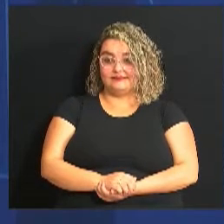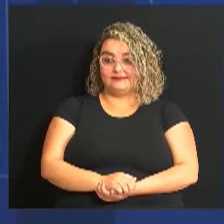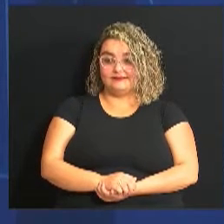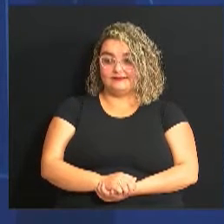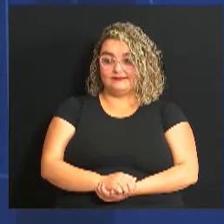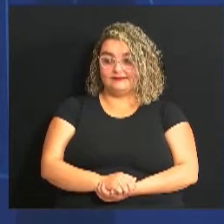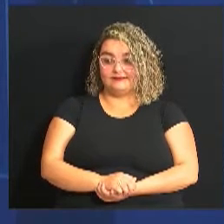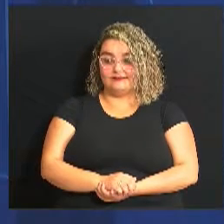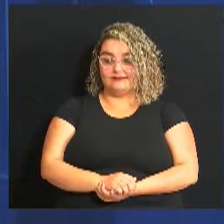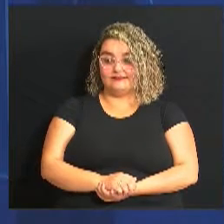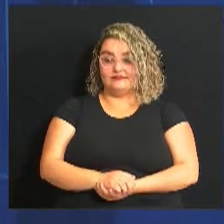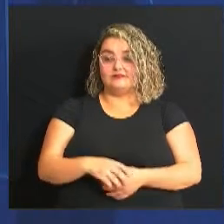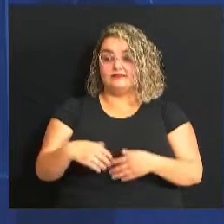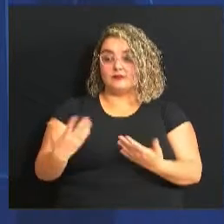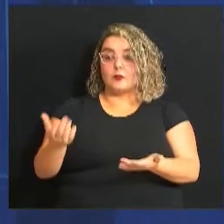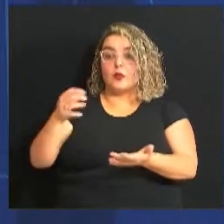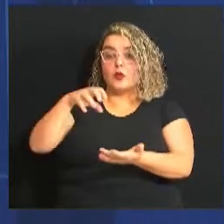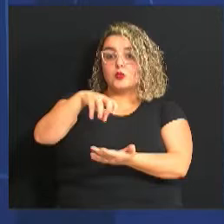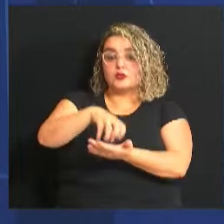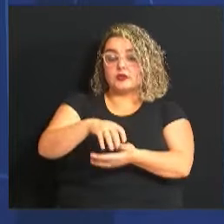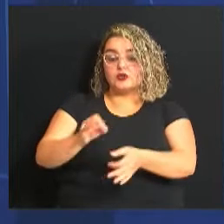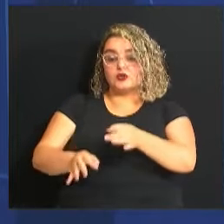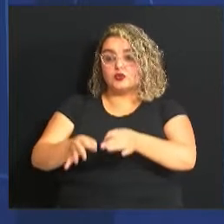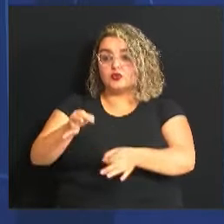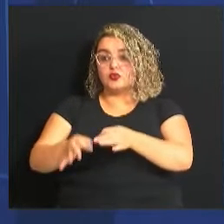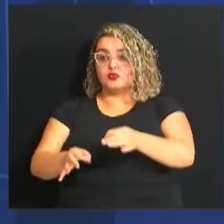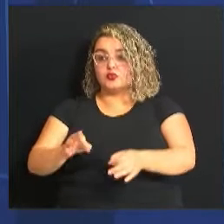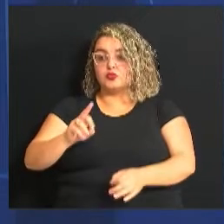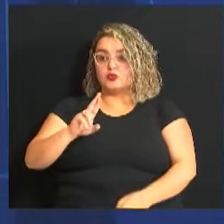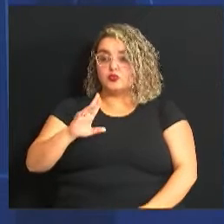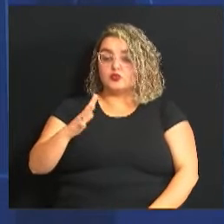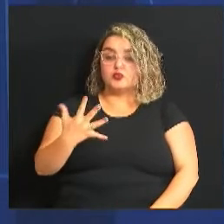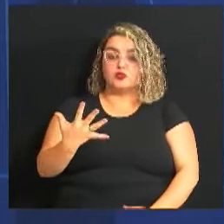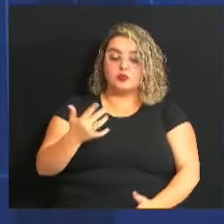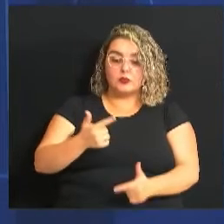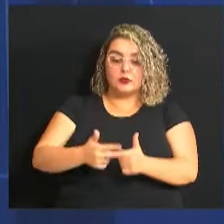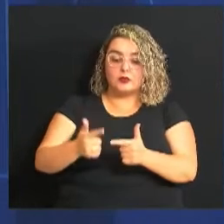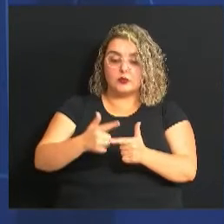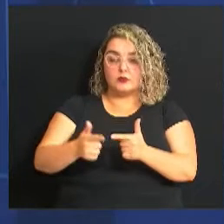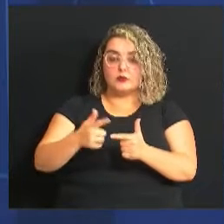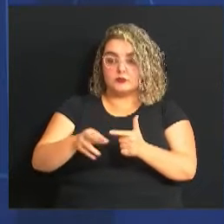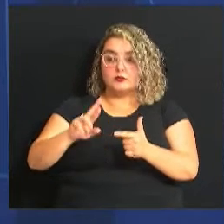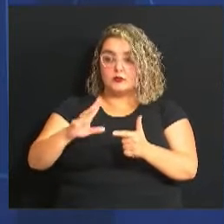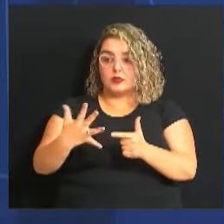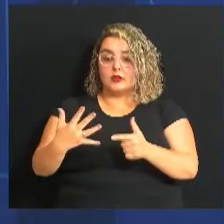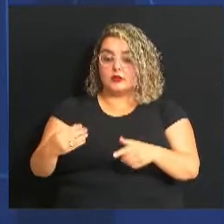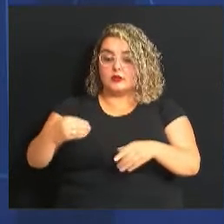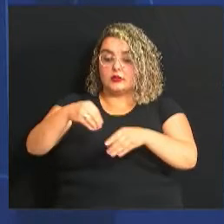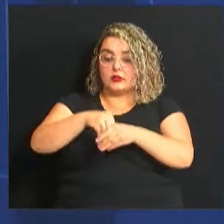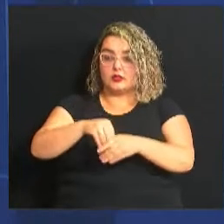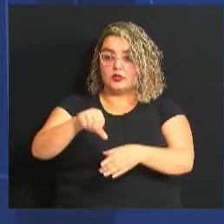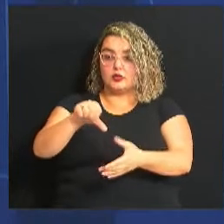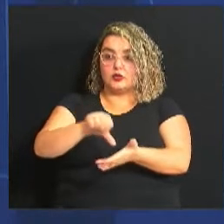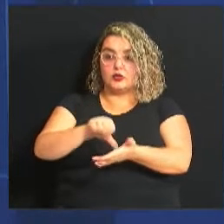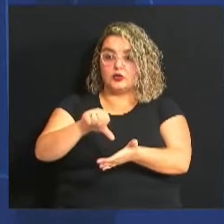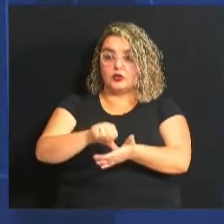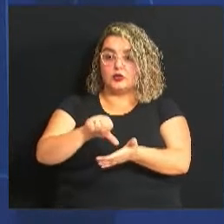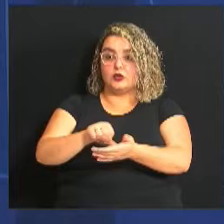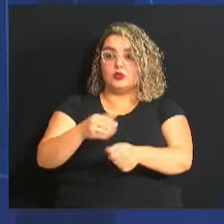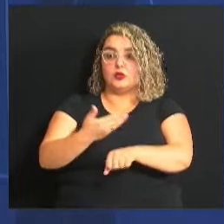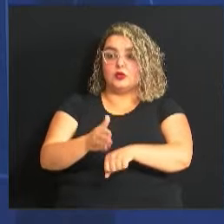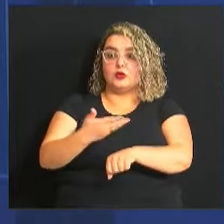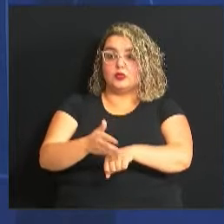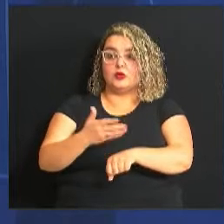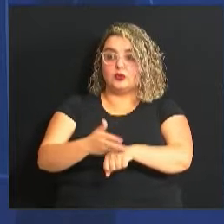Olha só, o Centro Judiciário de Soluções de Conflito, instalado dentro do Núcleo de Práticas Jurídicas da